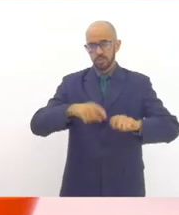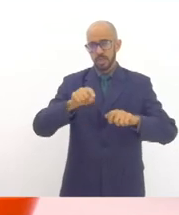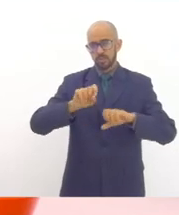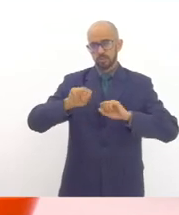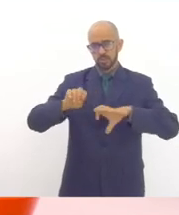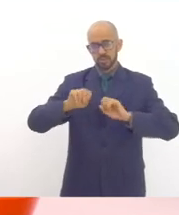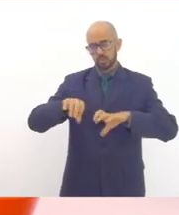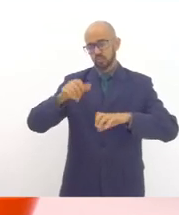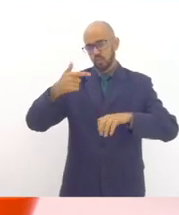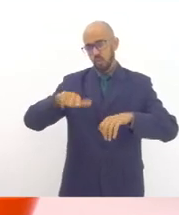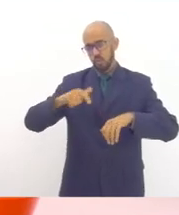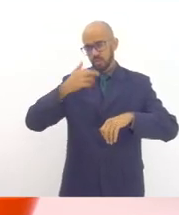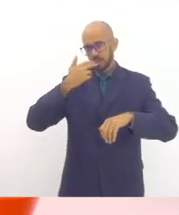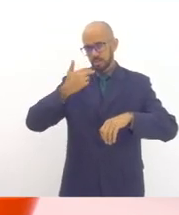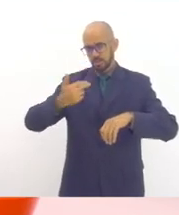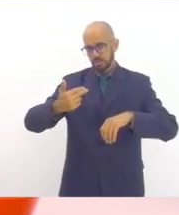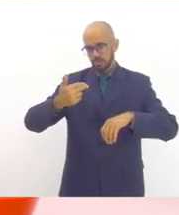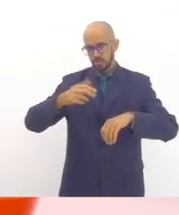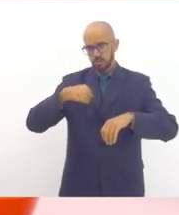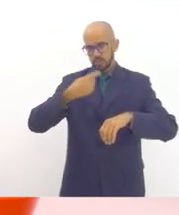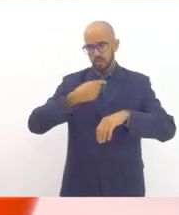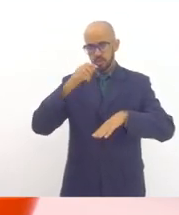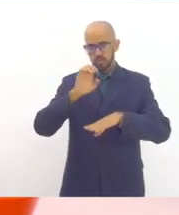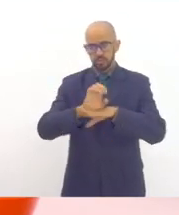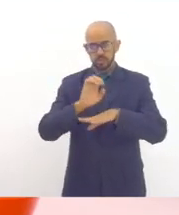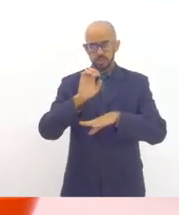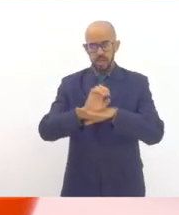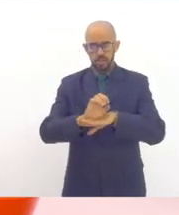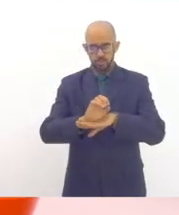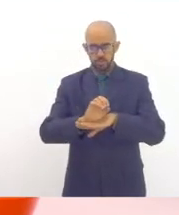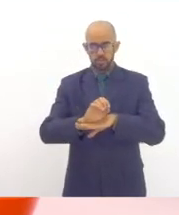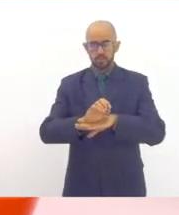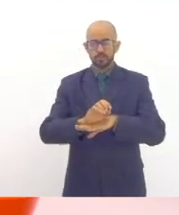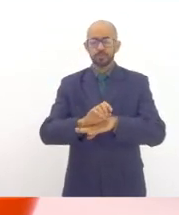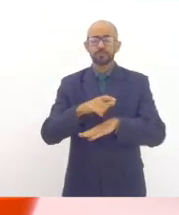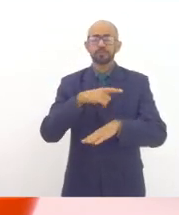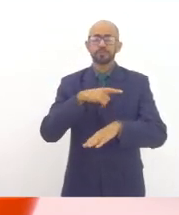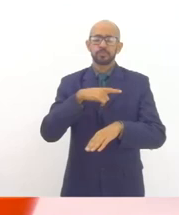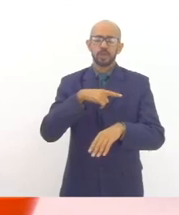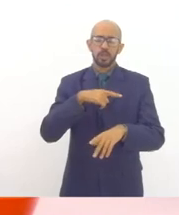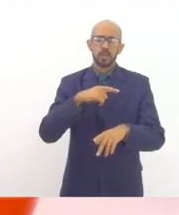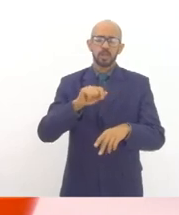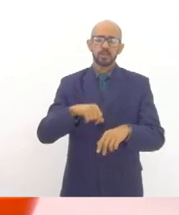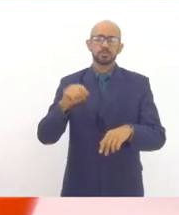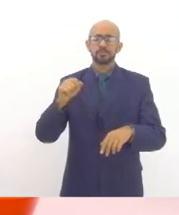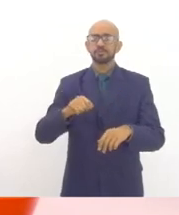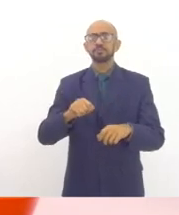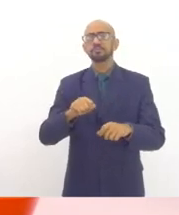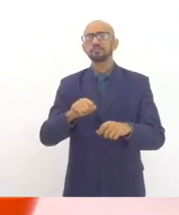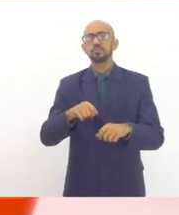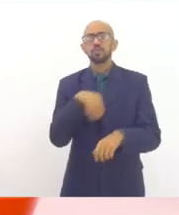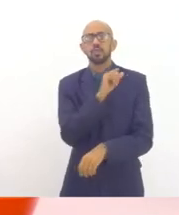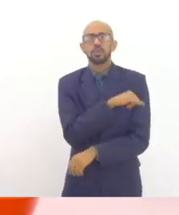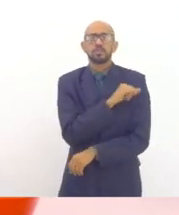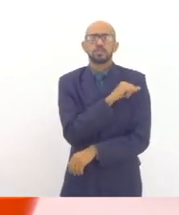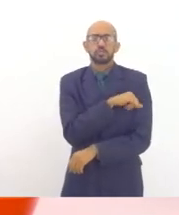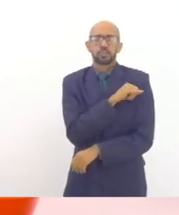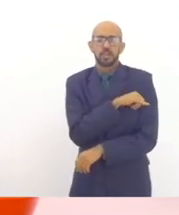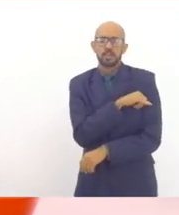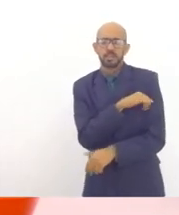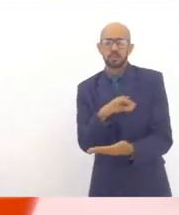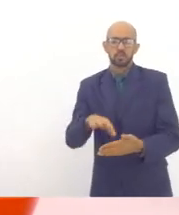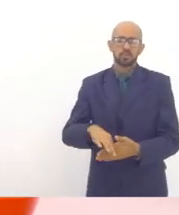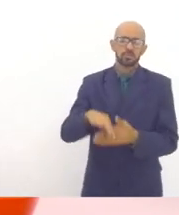escolar. Nosso Estado, em suas três redes de ensino público, ocupa lugar de destaque nacional no